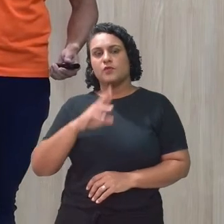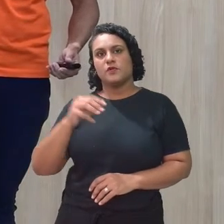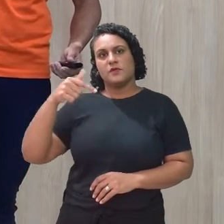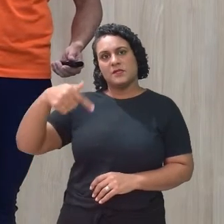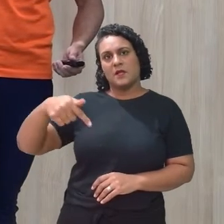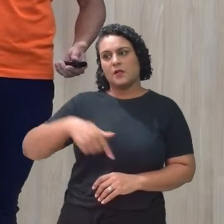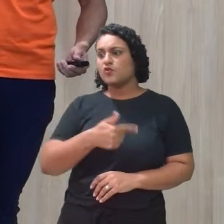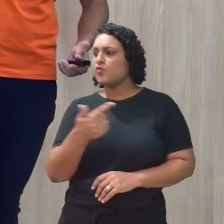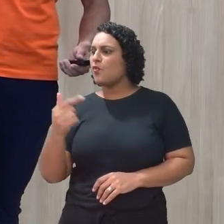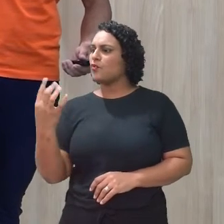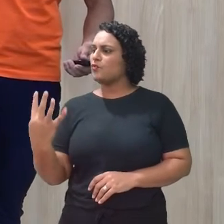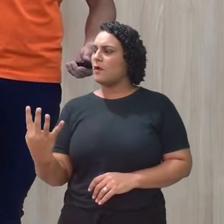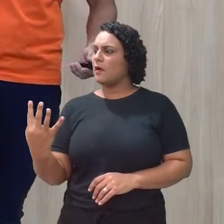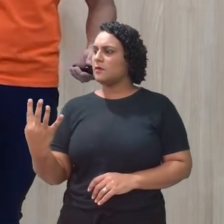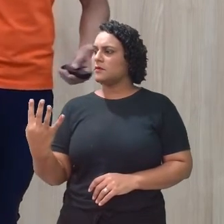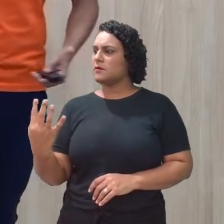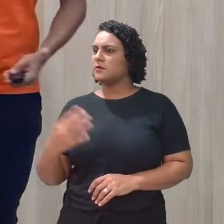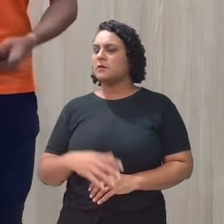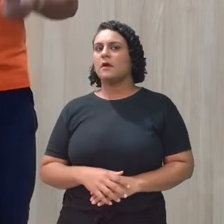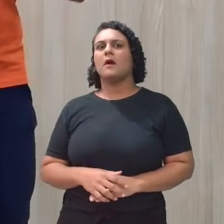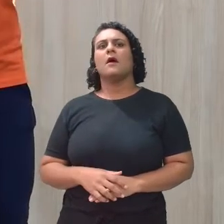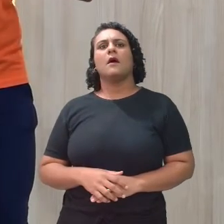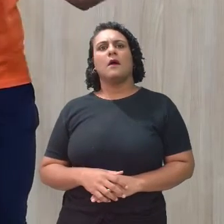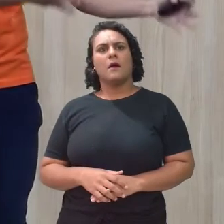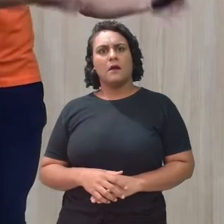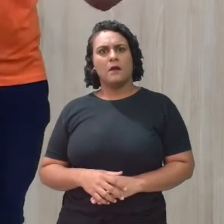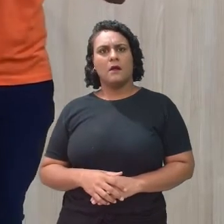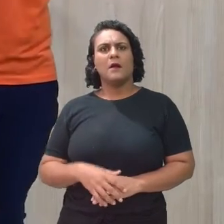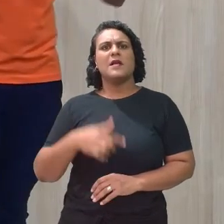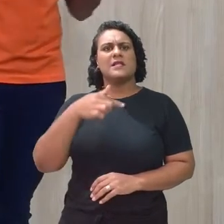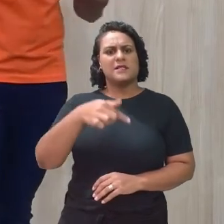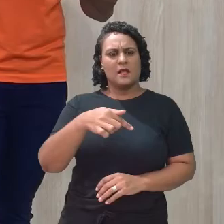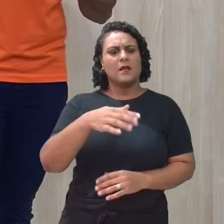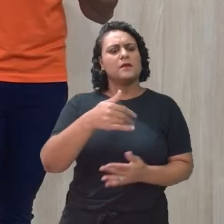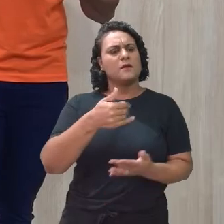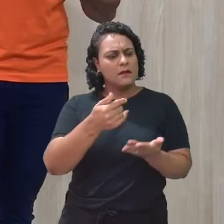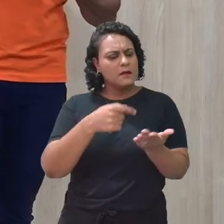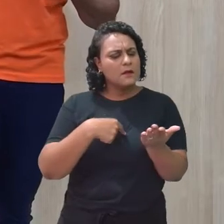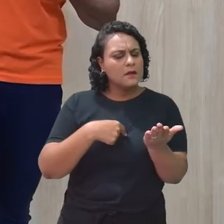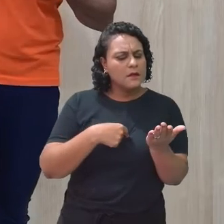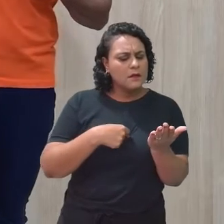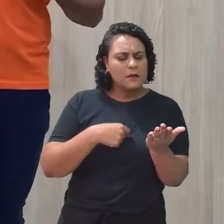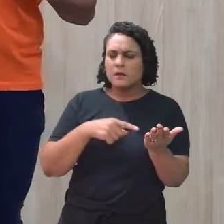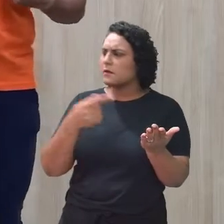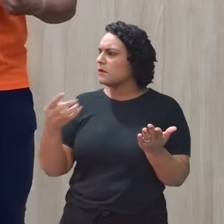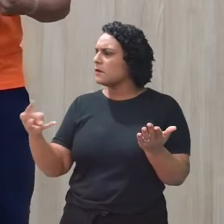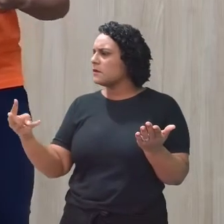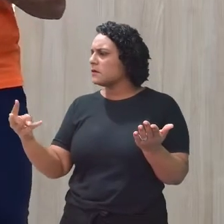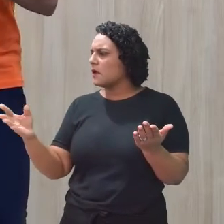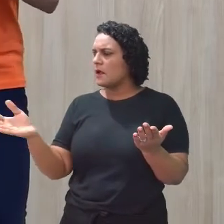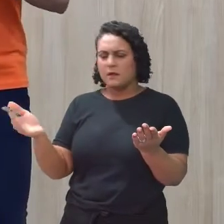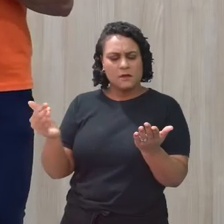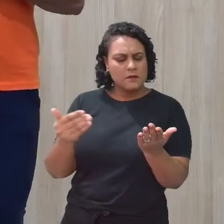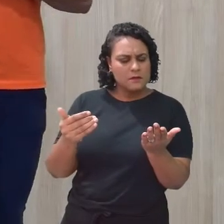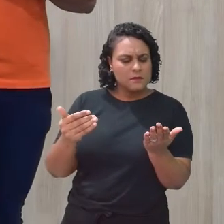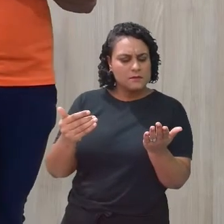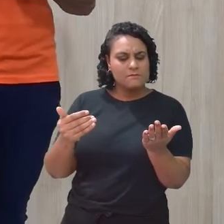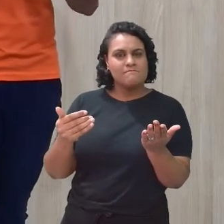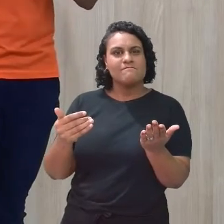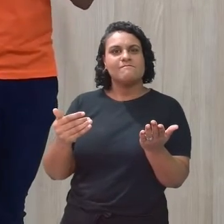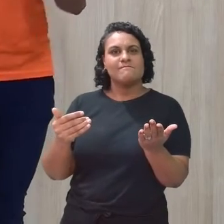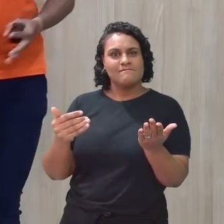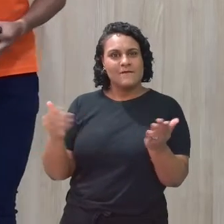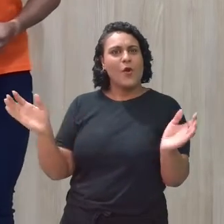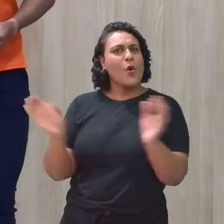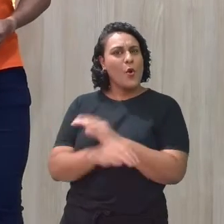4. Então você pega as 7 de um, pega 3 do outro, você